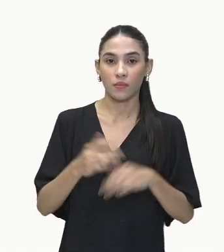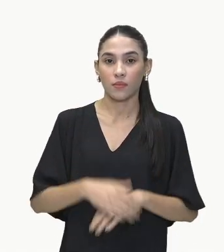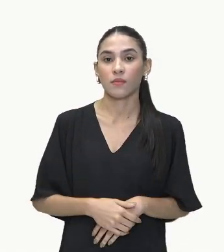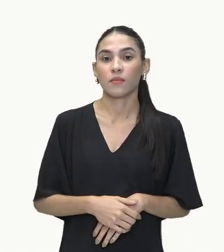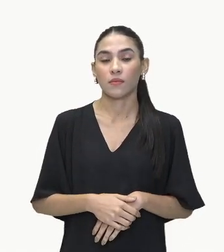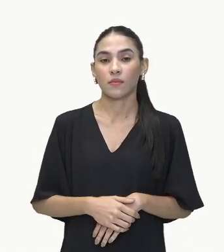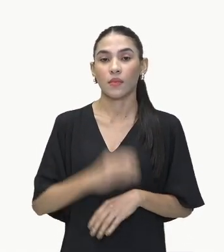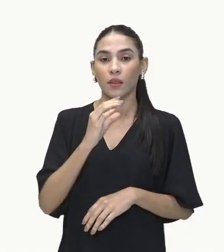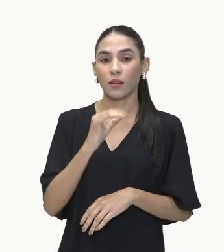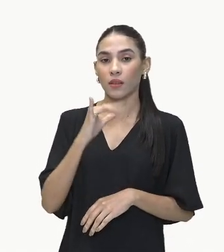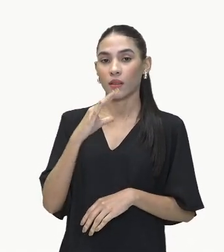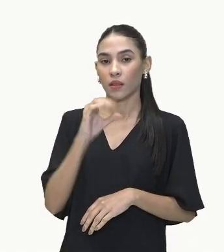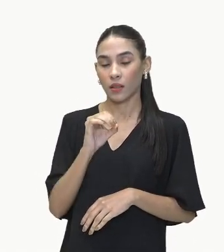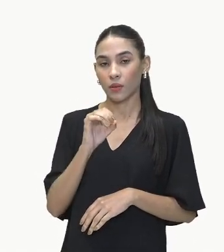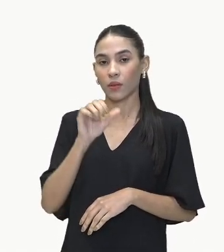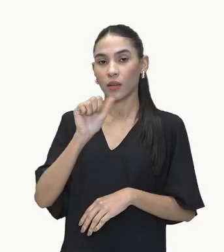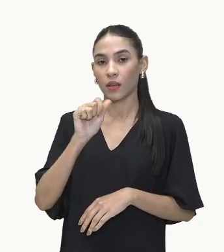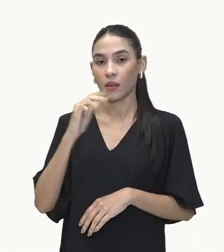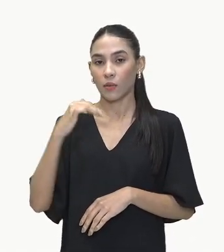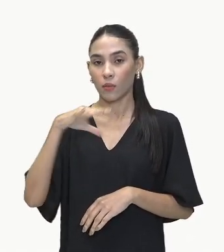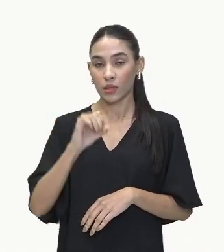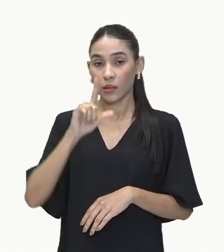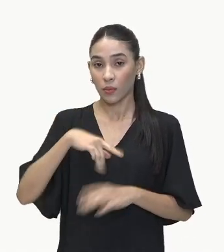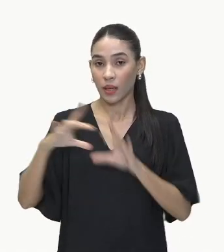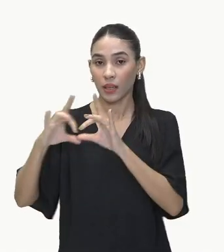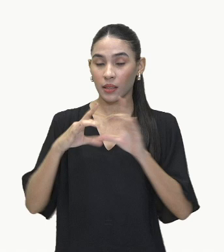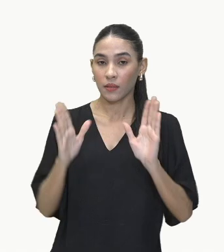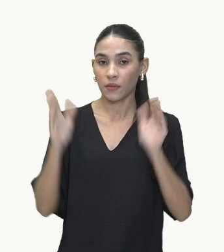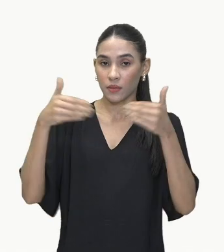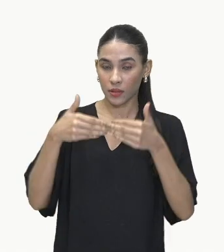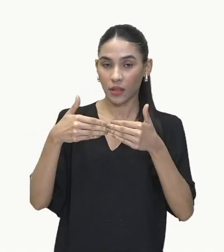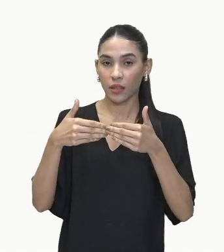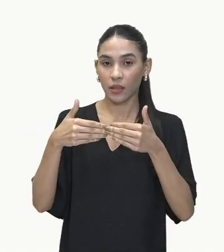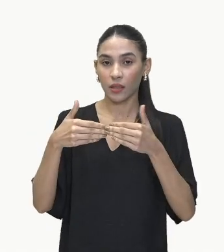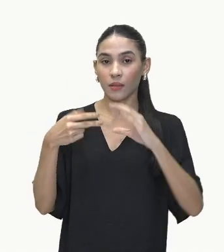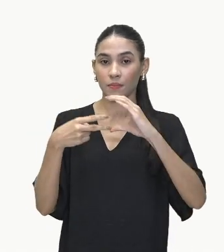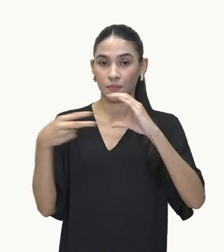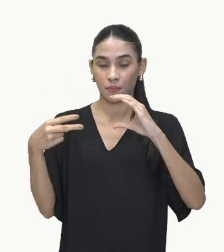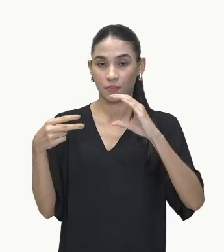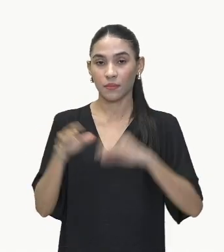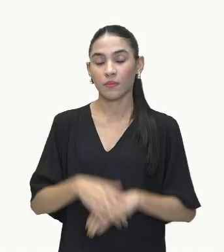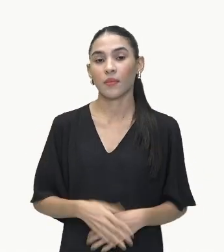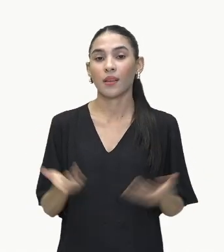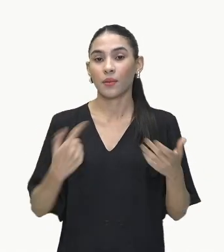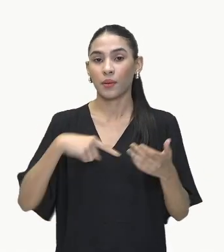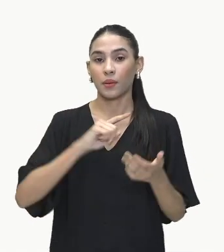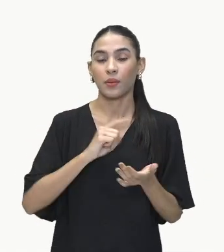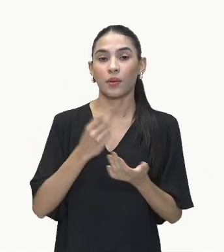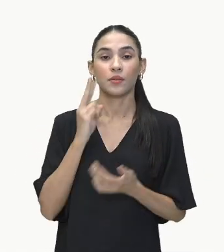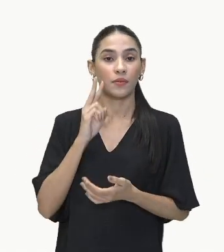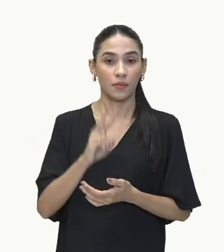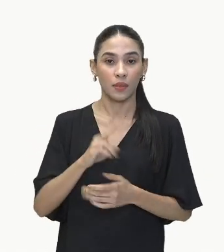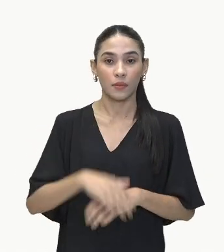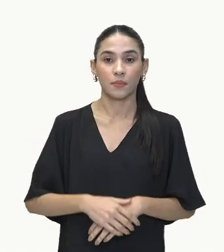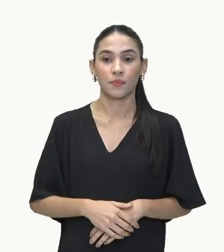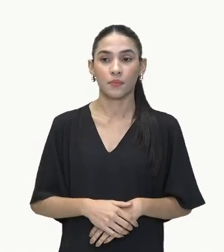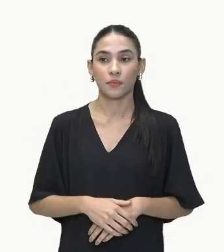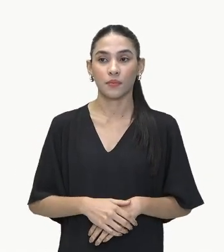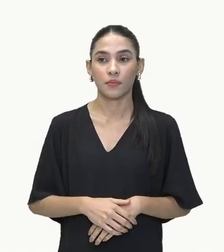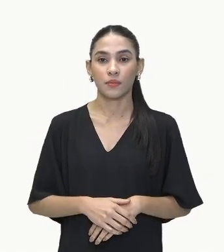e cicloalceno é uma cadeia fechada com ligação dupla. E agora nós vamos ver